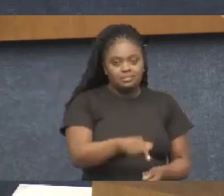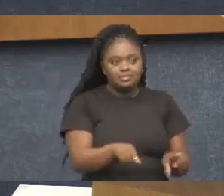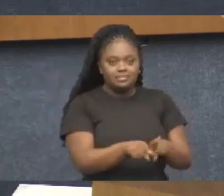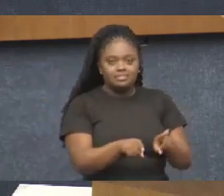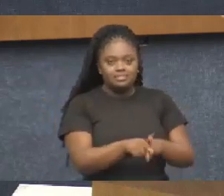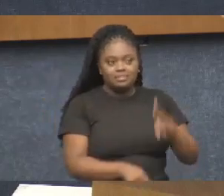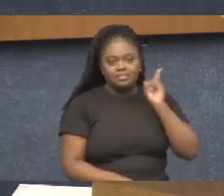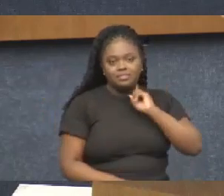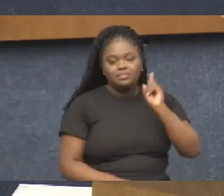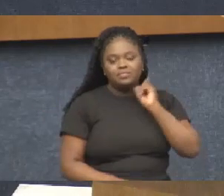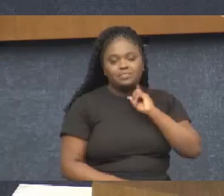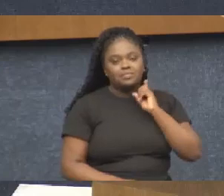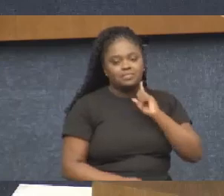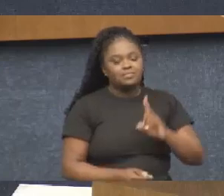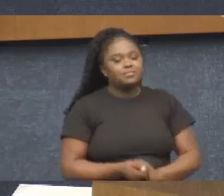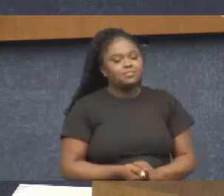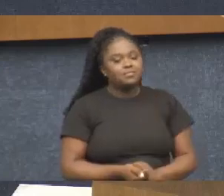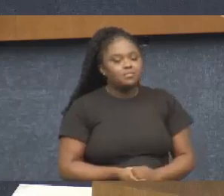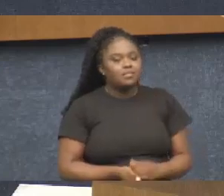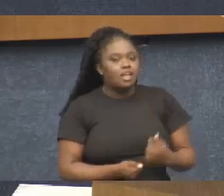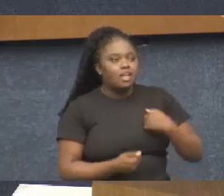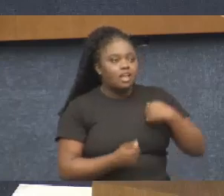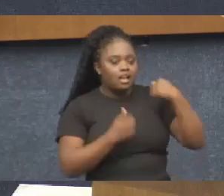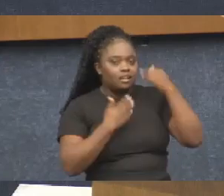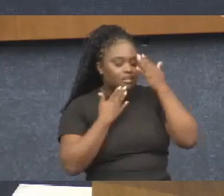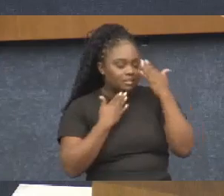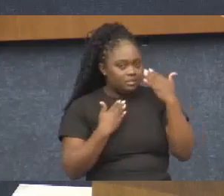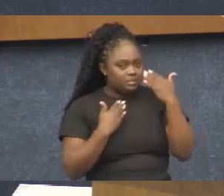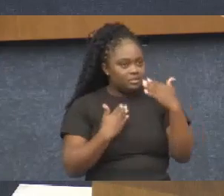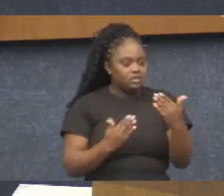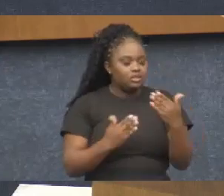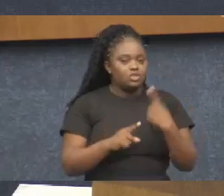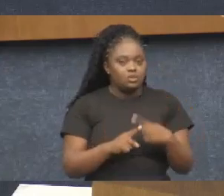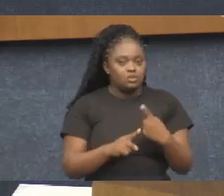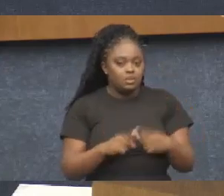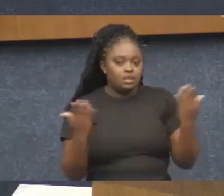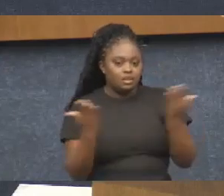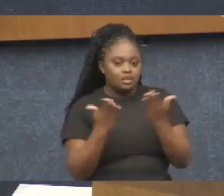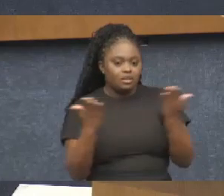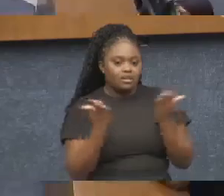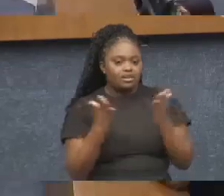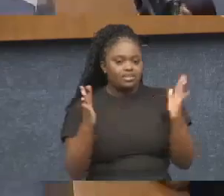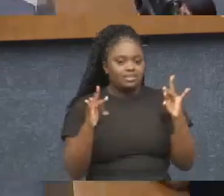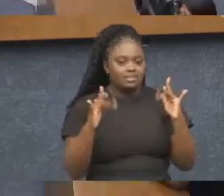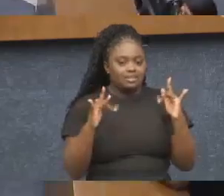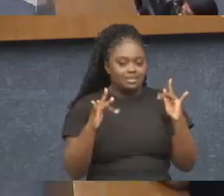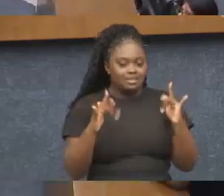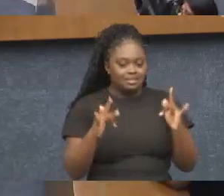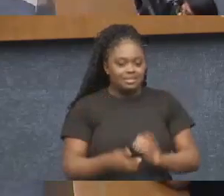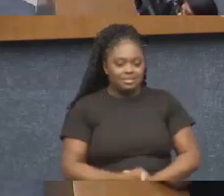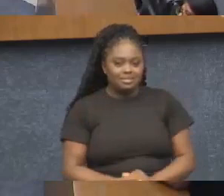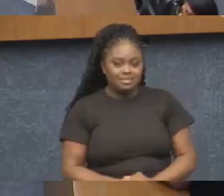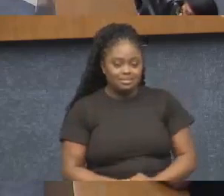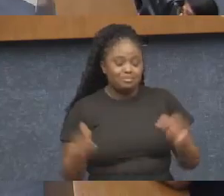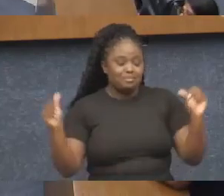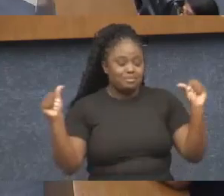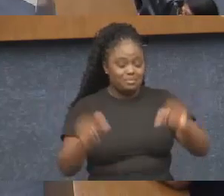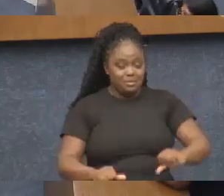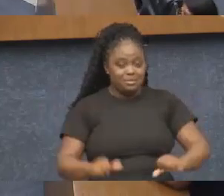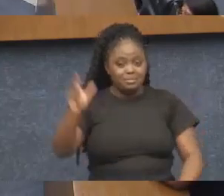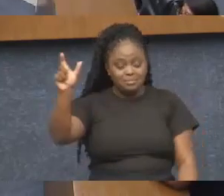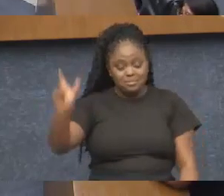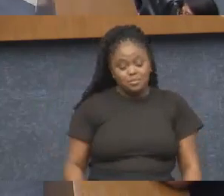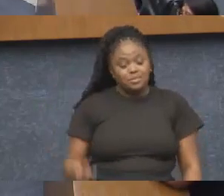mineira, causou-me uma grande decepção recentemente, porque ela está namorando, e o pior, com um